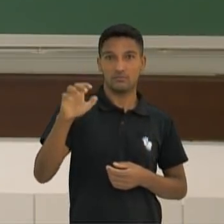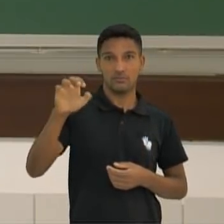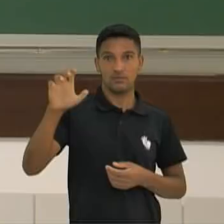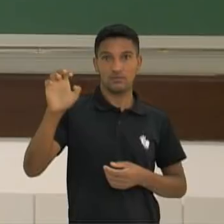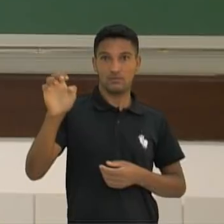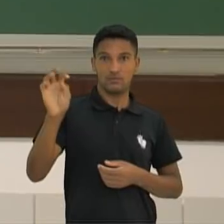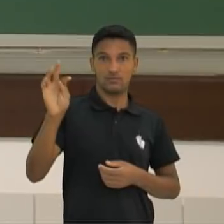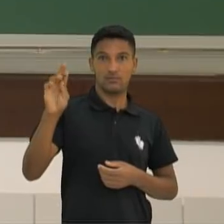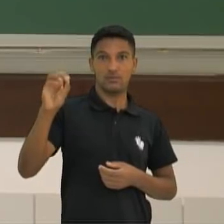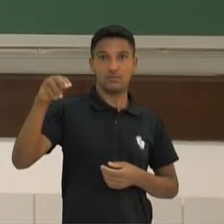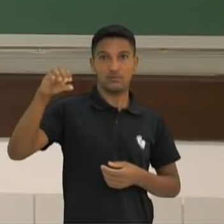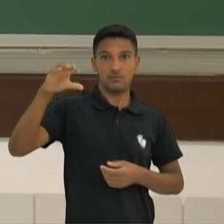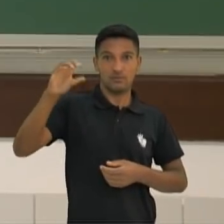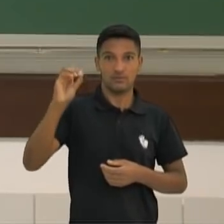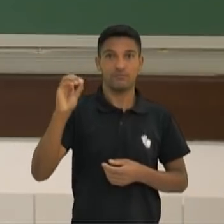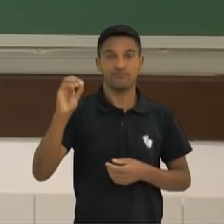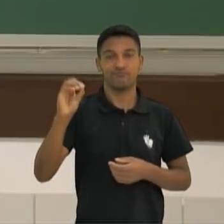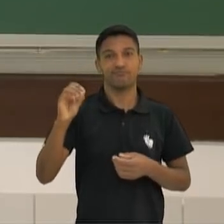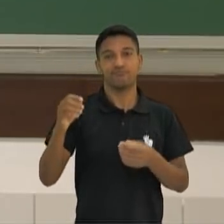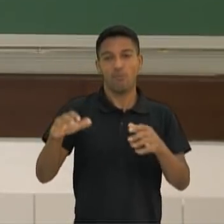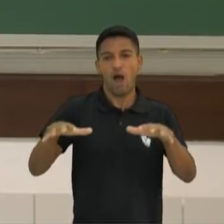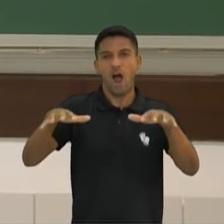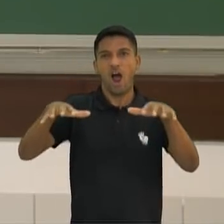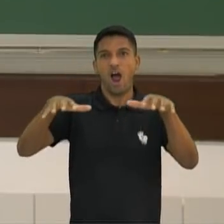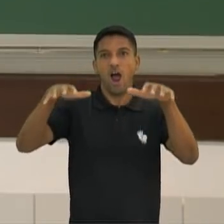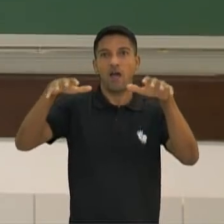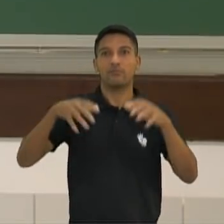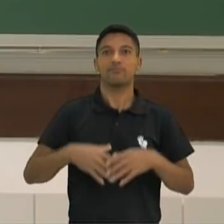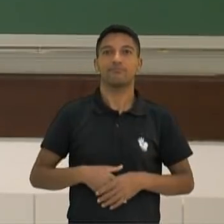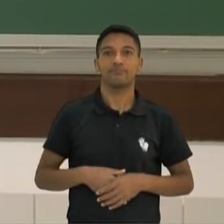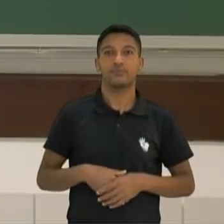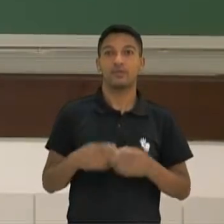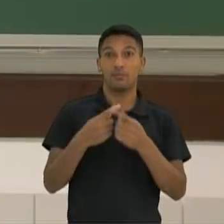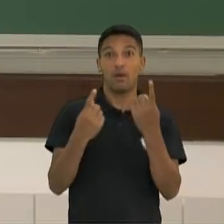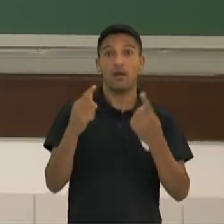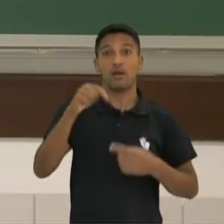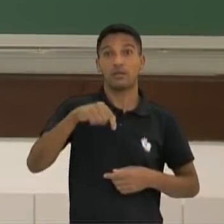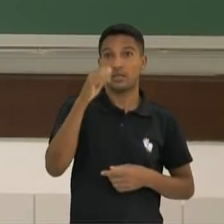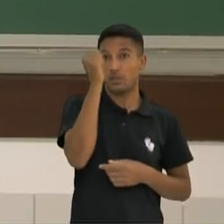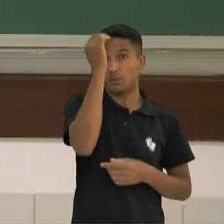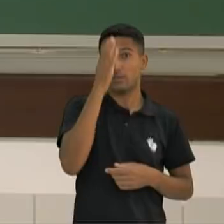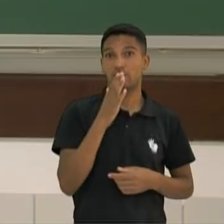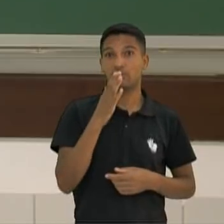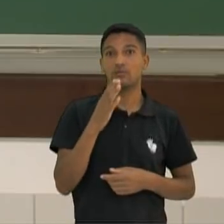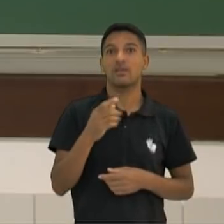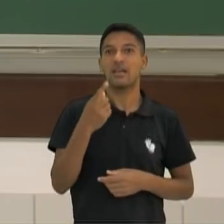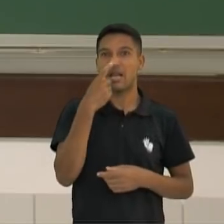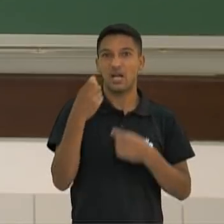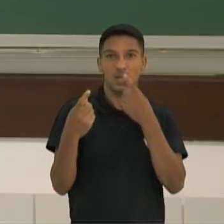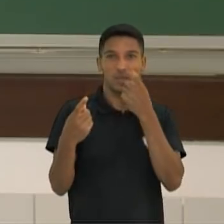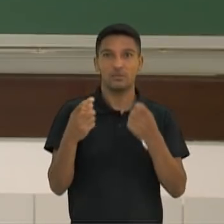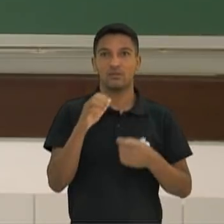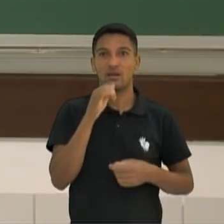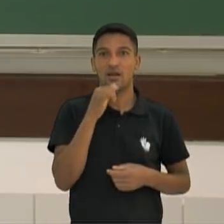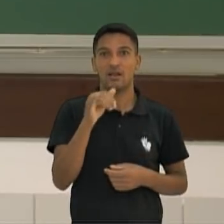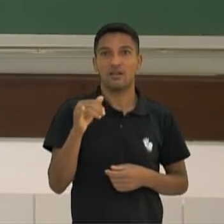dessa perspectiva, olhando o Brasil, a gente percebe que o e-lixo, o lixo eletrônico, ele deve ser literalmente reciclado